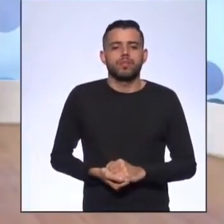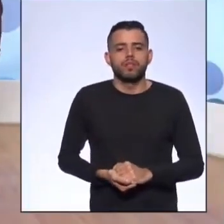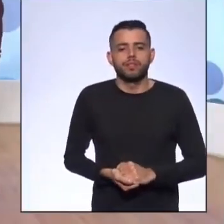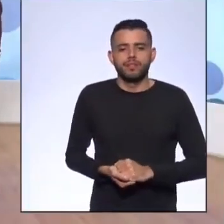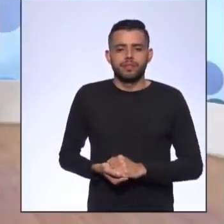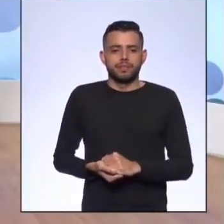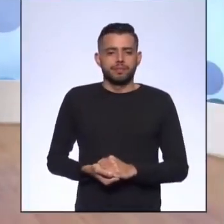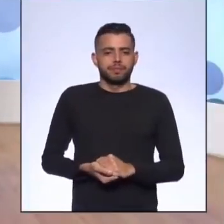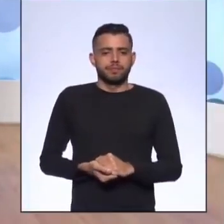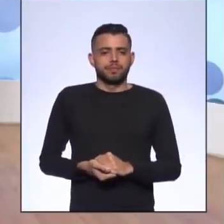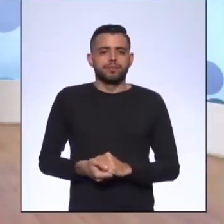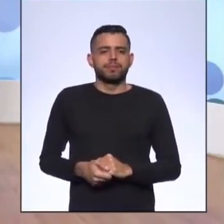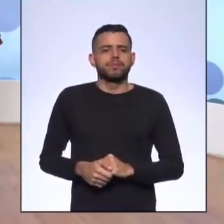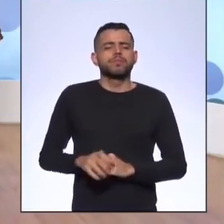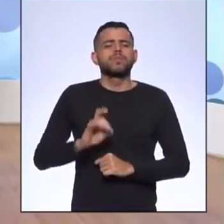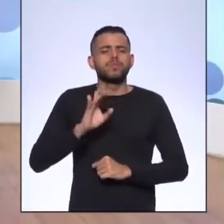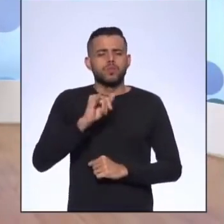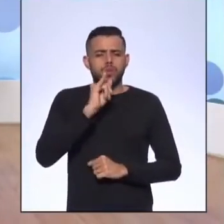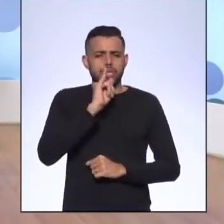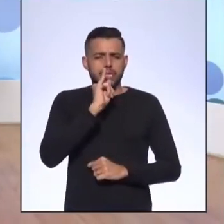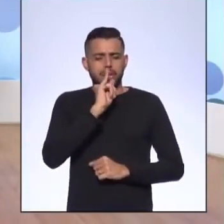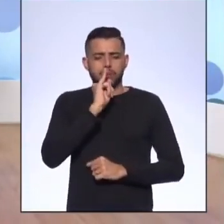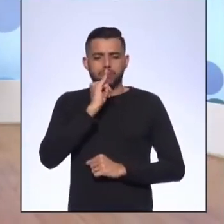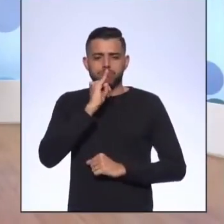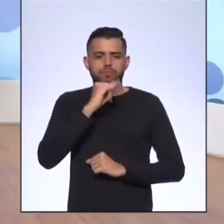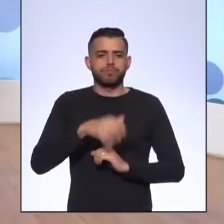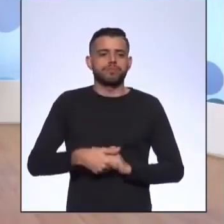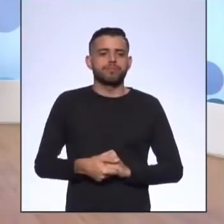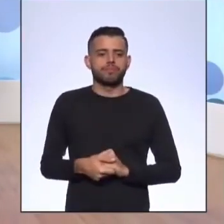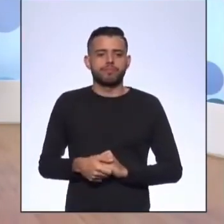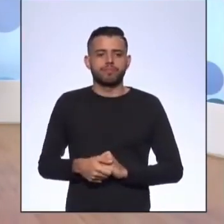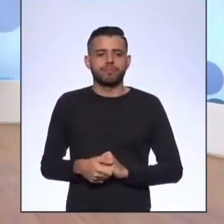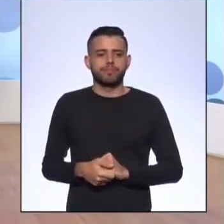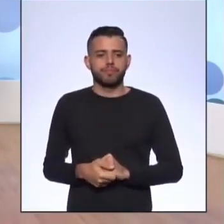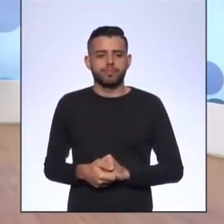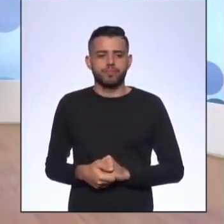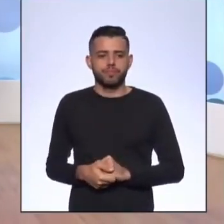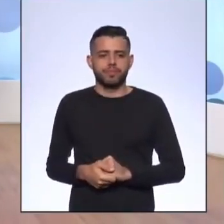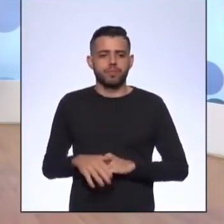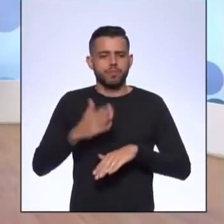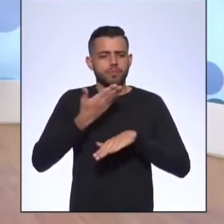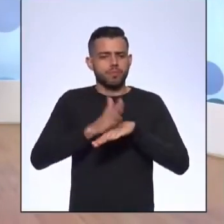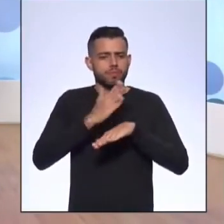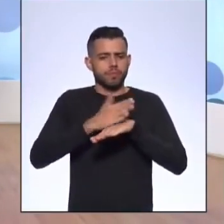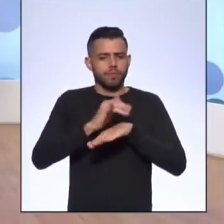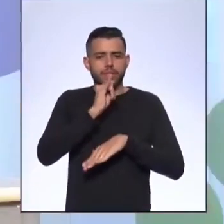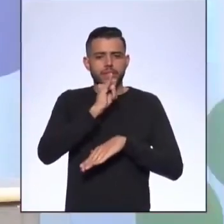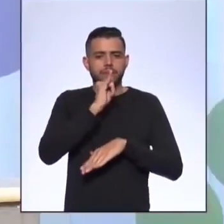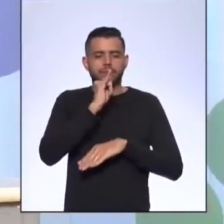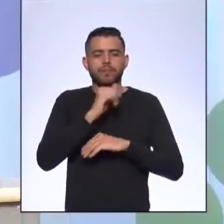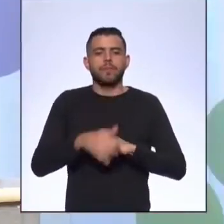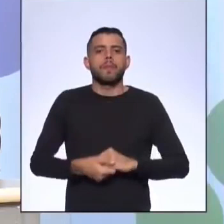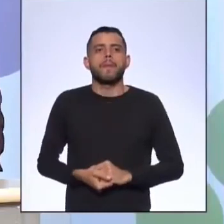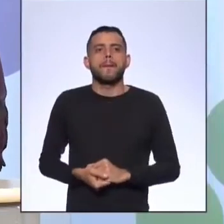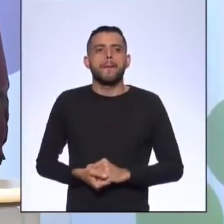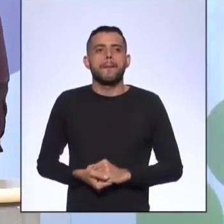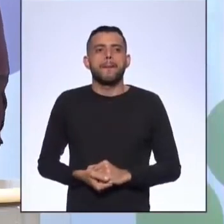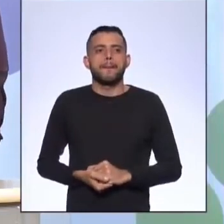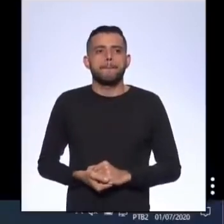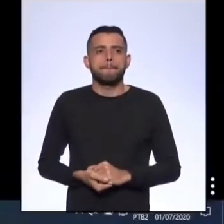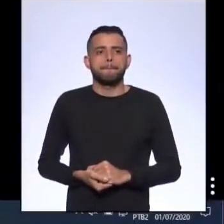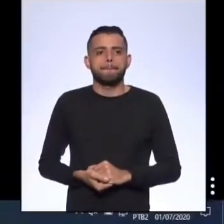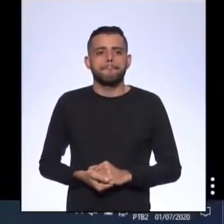O simulador aqui tá aqui bonitinho aqui o simulador, né? Tá tudo certinho aqui. Isso. Vou pedir para